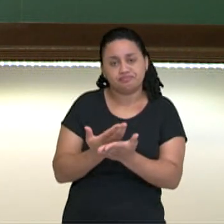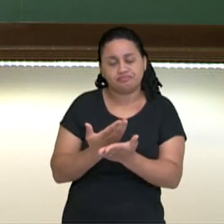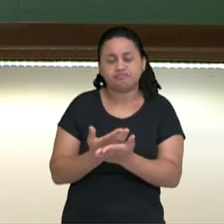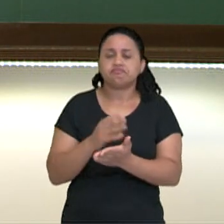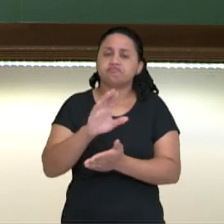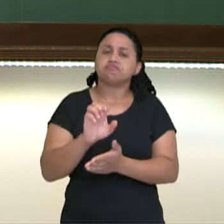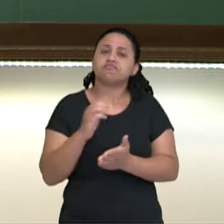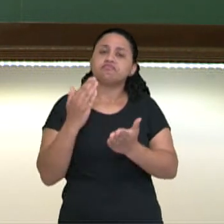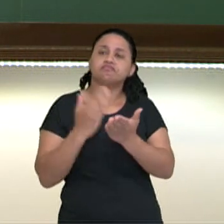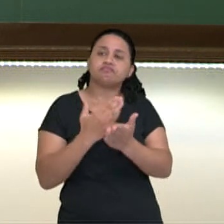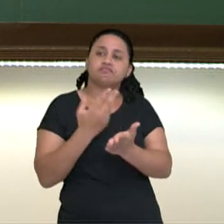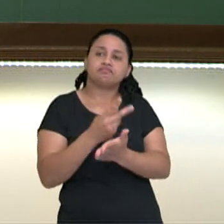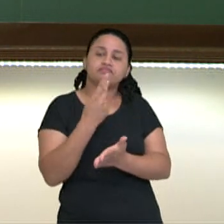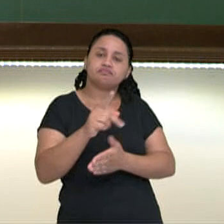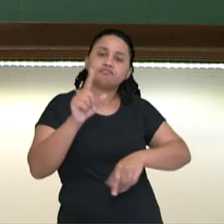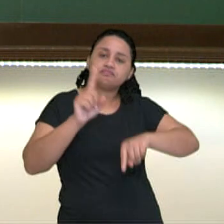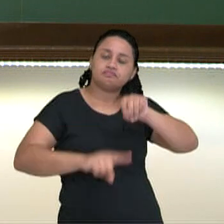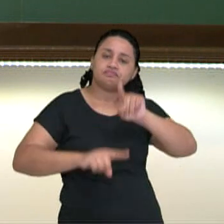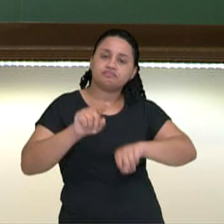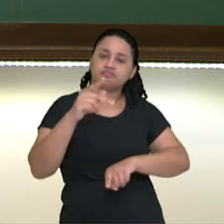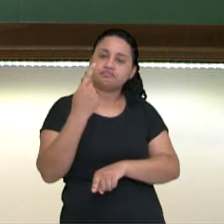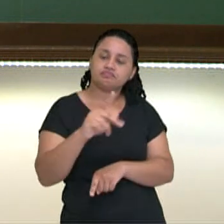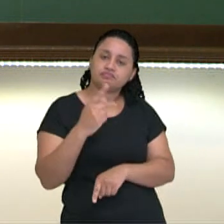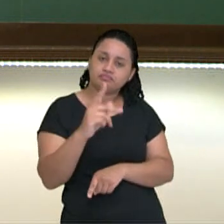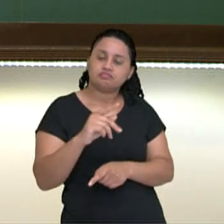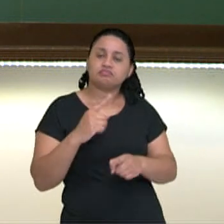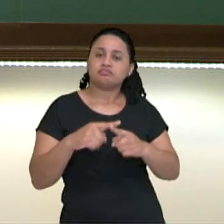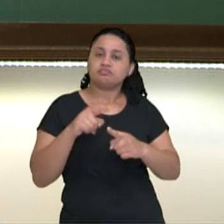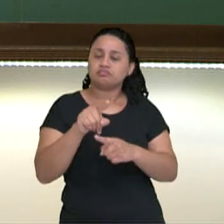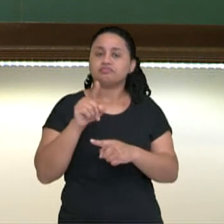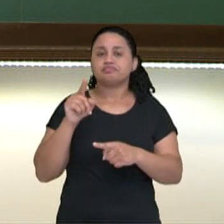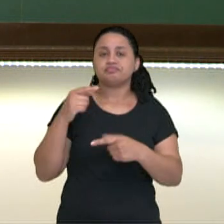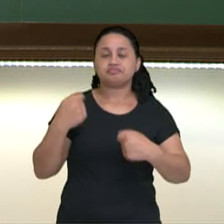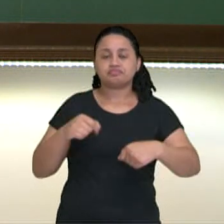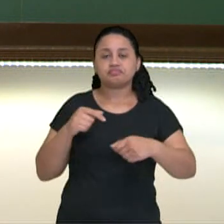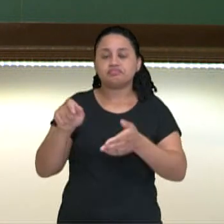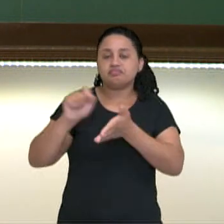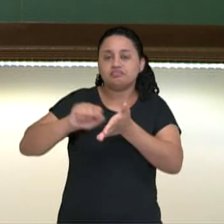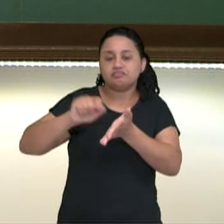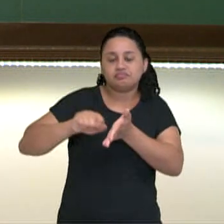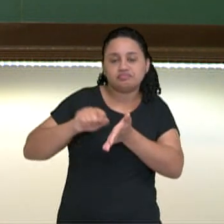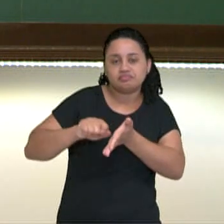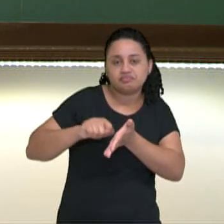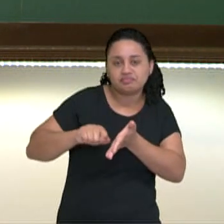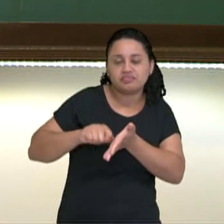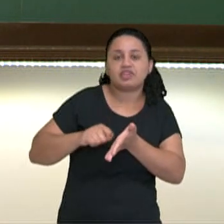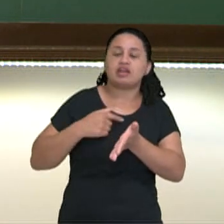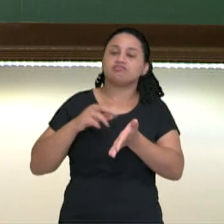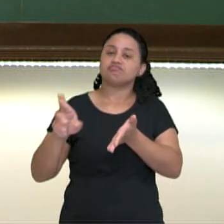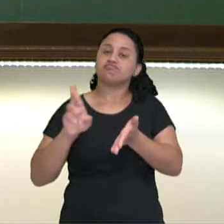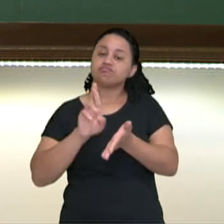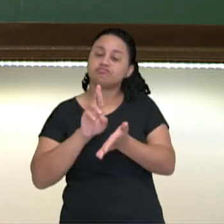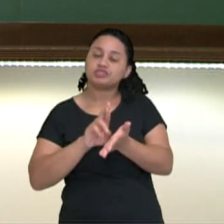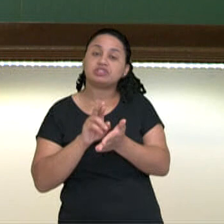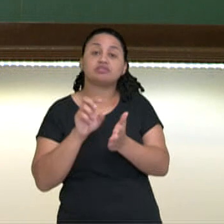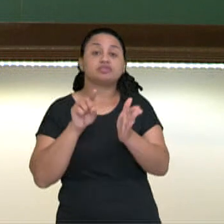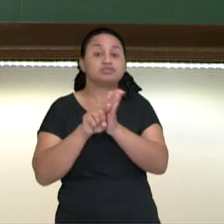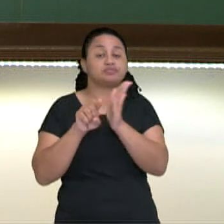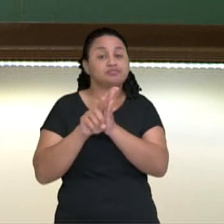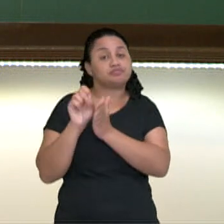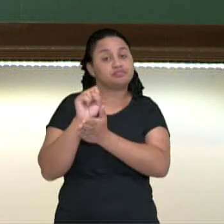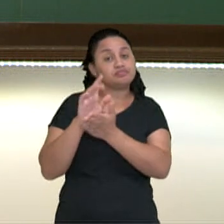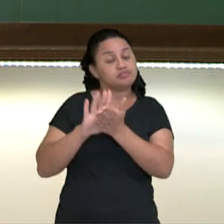Pegue o seu caderno, pegue seu material aí, porque você vai precisar fazer algumas anotações, vai precisar responder umas questões.